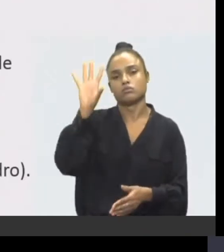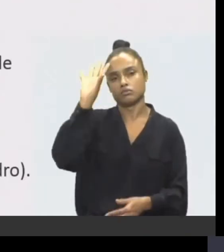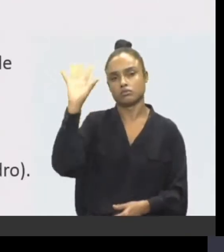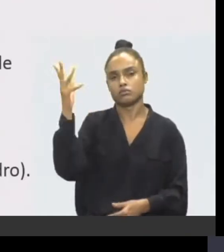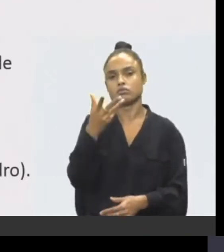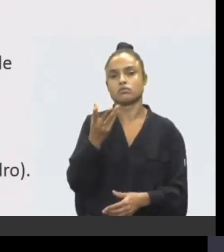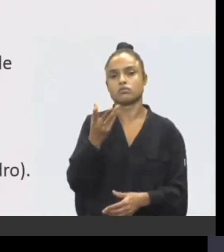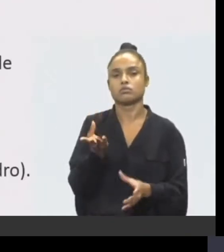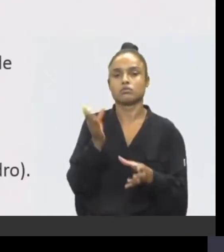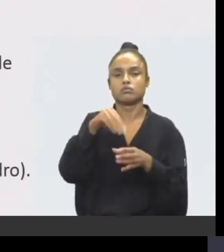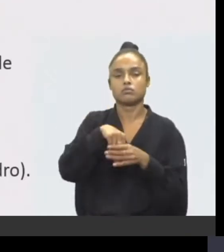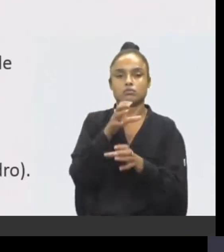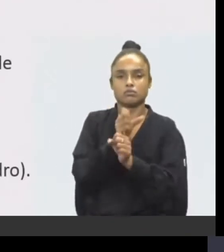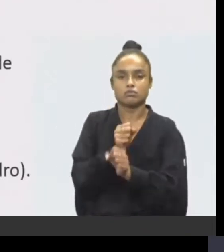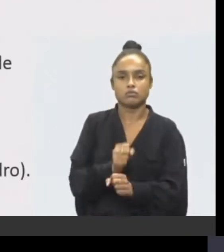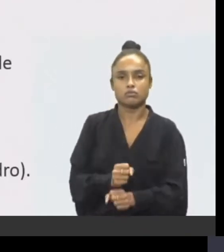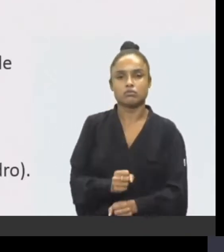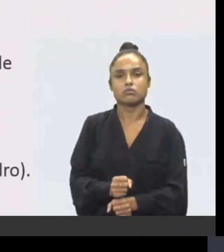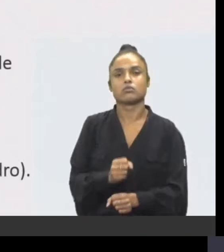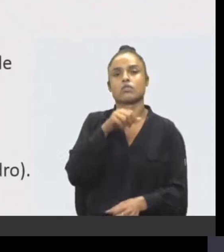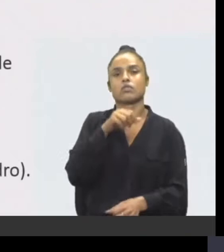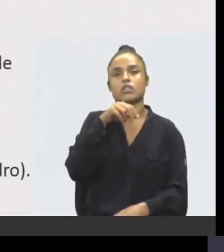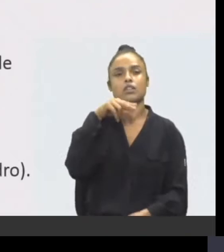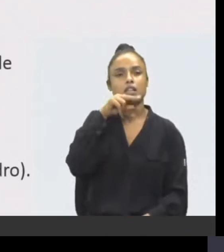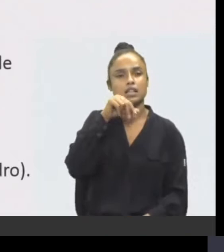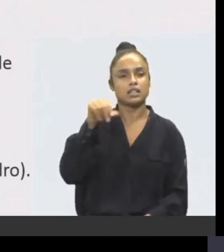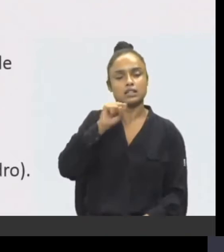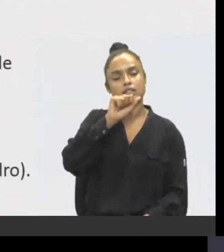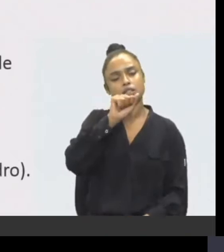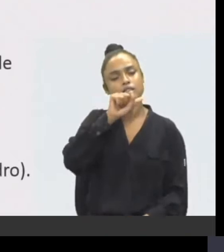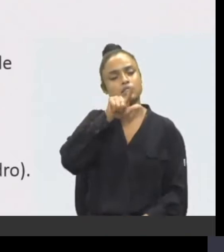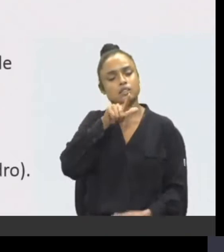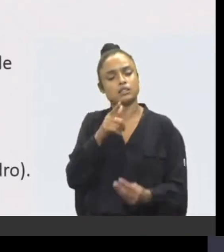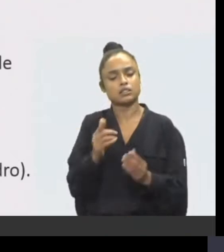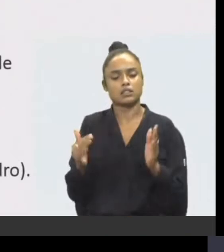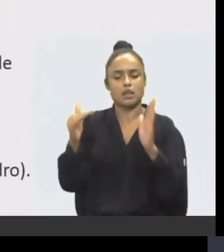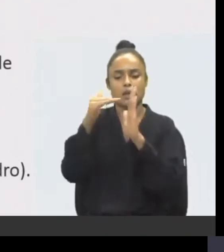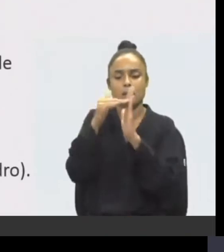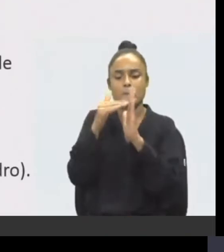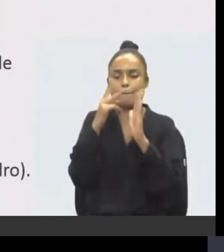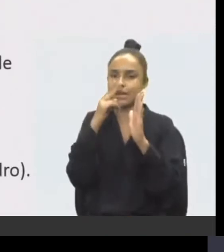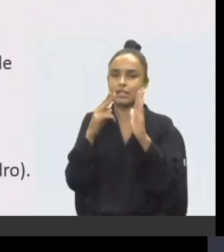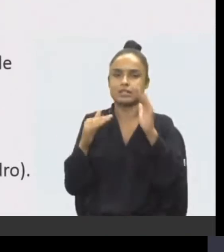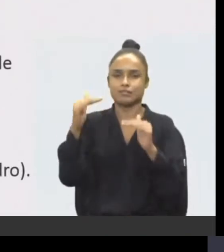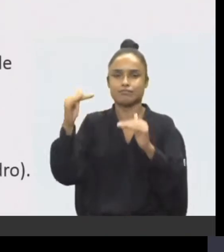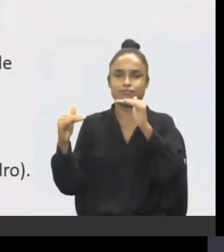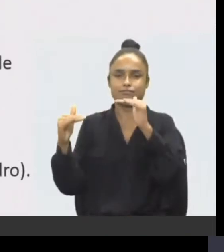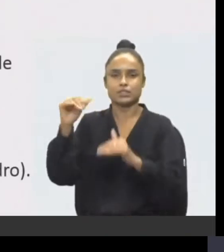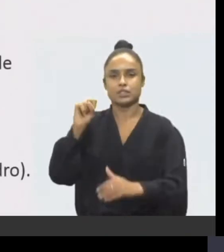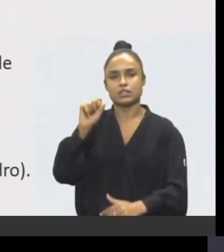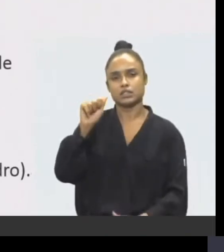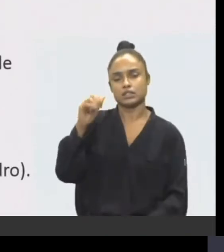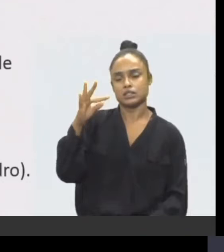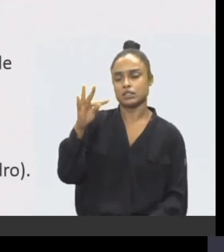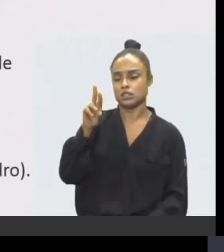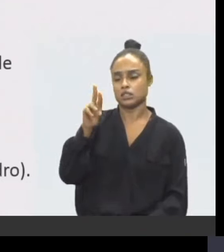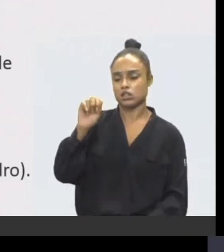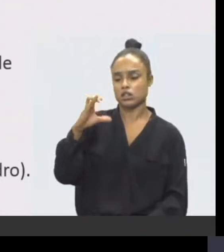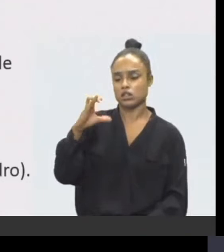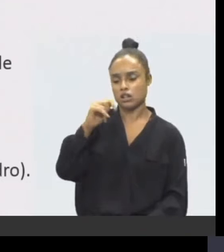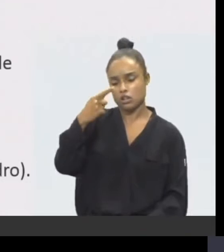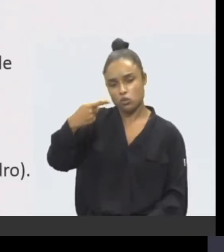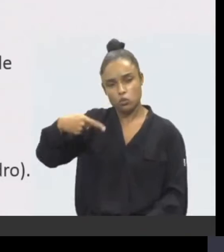uma concentração do sal próximo ao seu ponto de saturação, que corresponde à solubilidade desse composto. E nós temos também